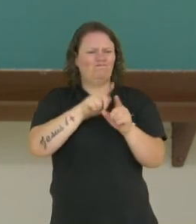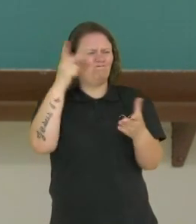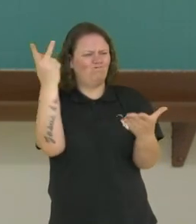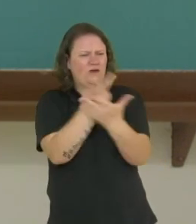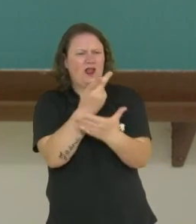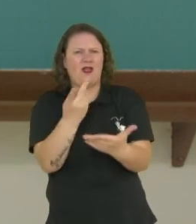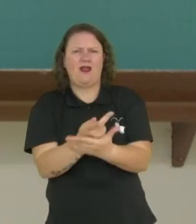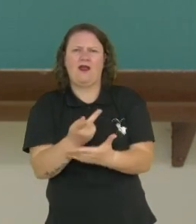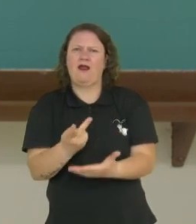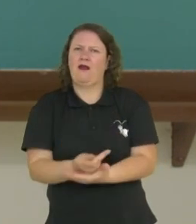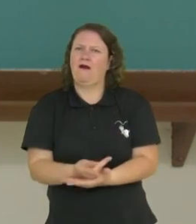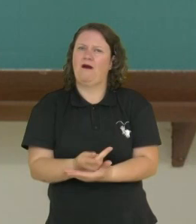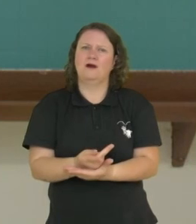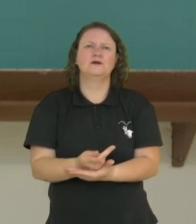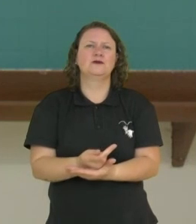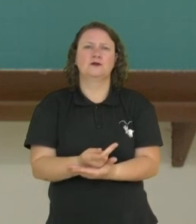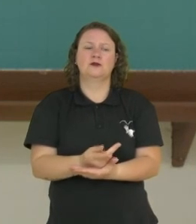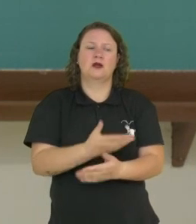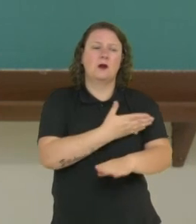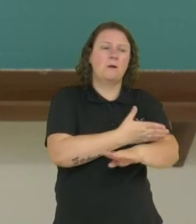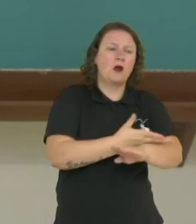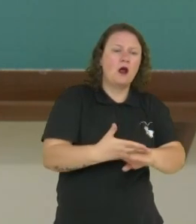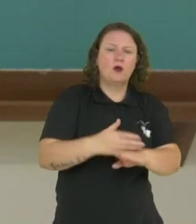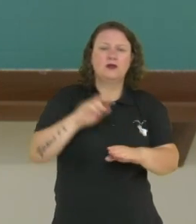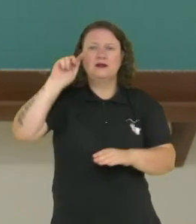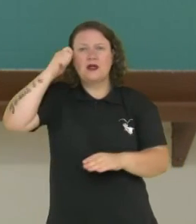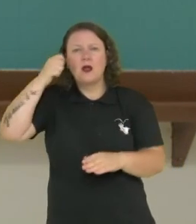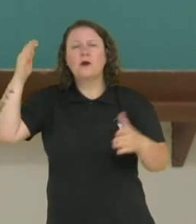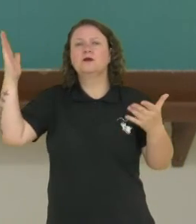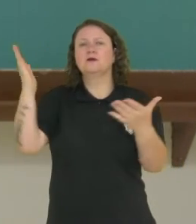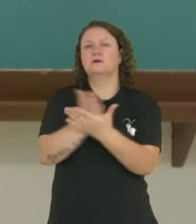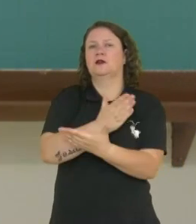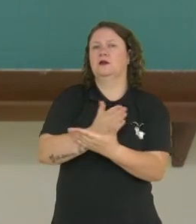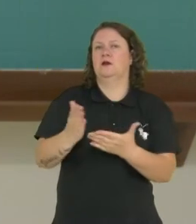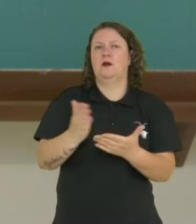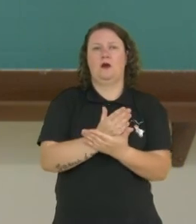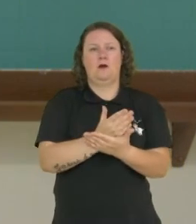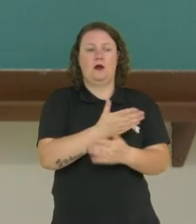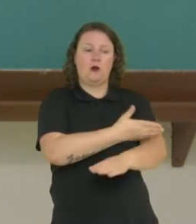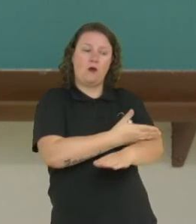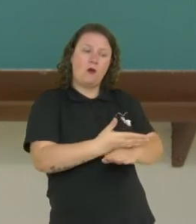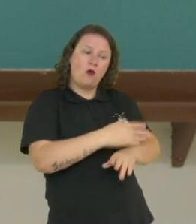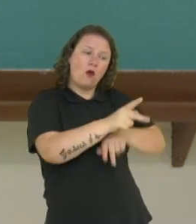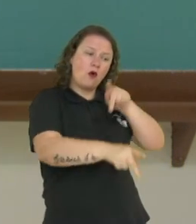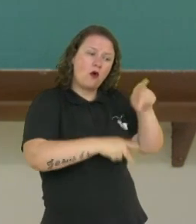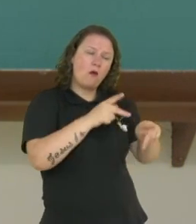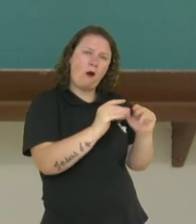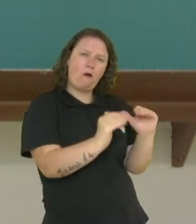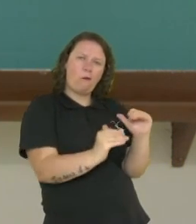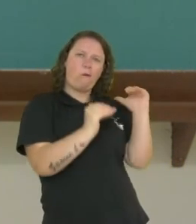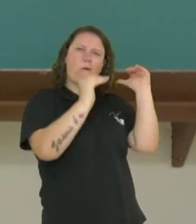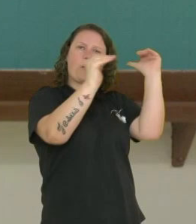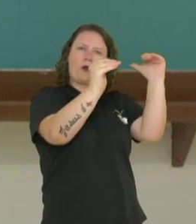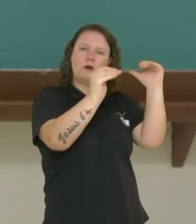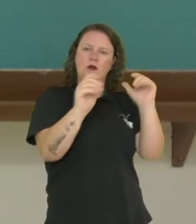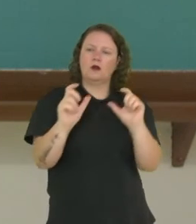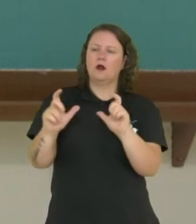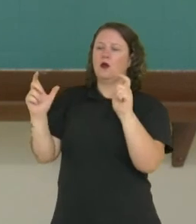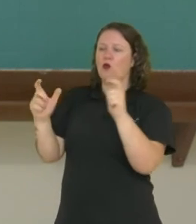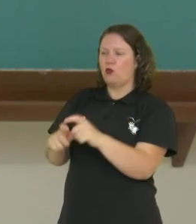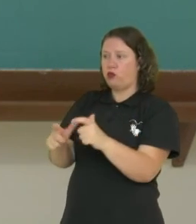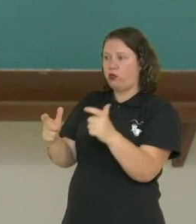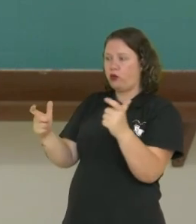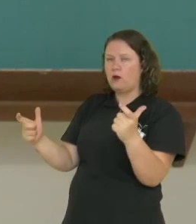e discriminando então negros e brancos, ok? Então a supremacia branca contra uma maioria negra, né? Que não tinham